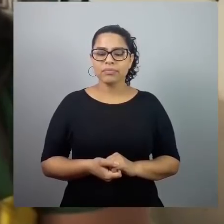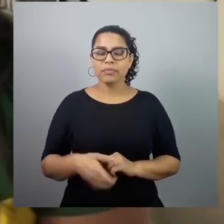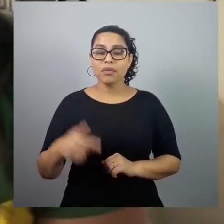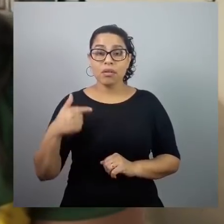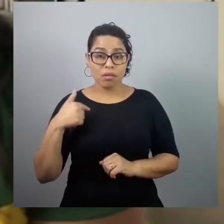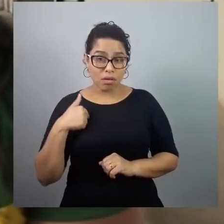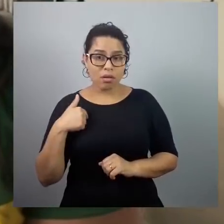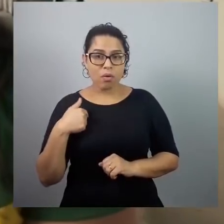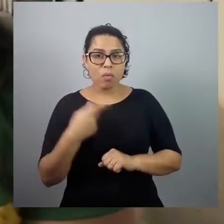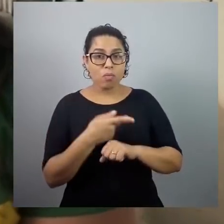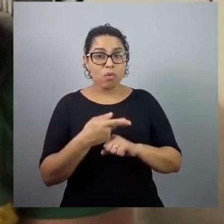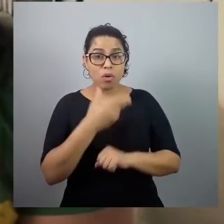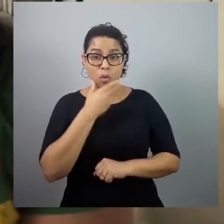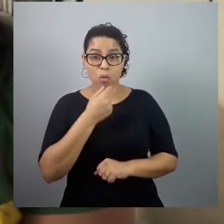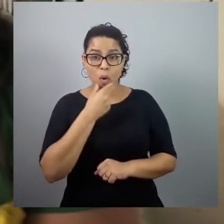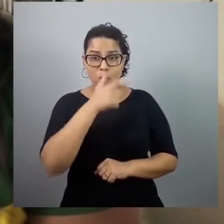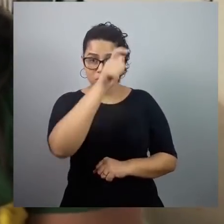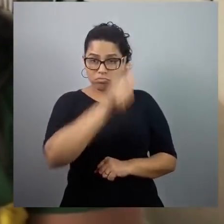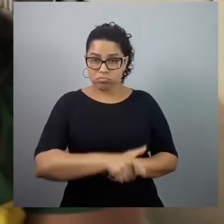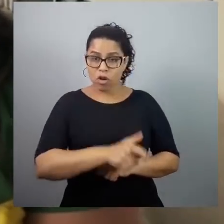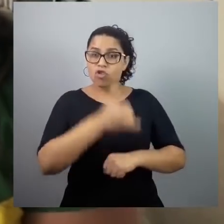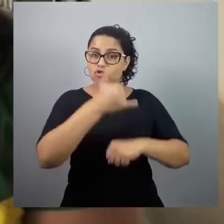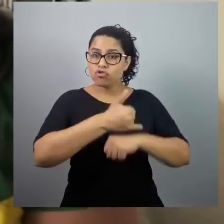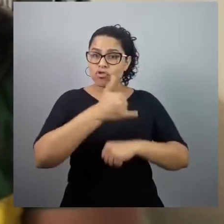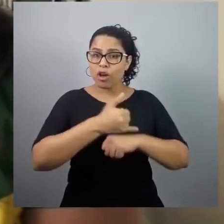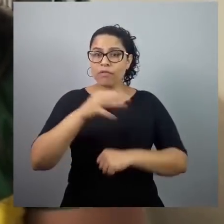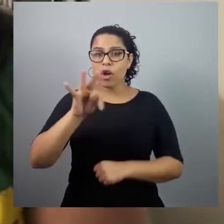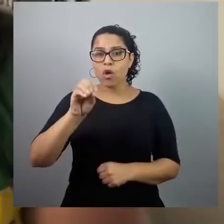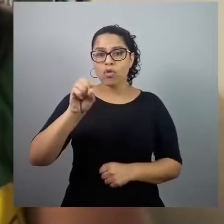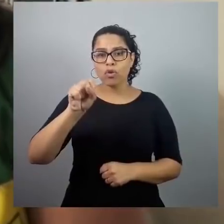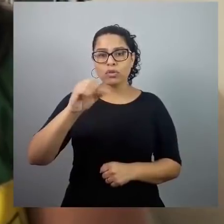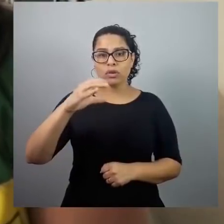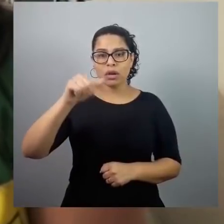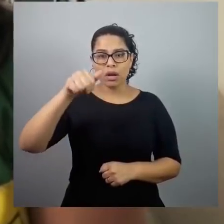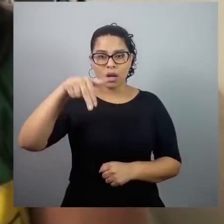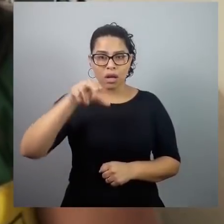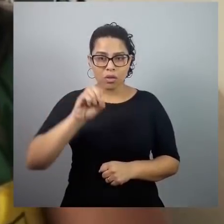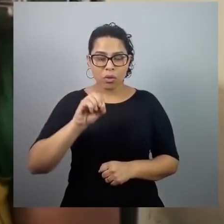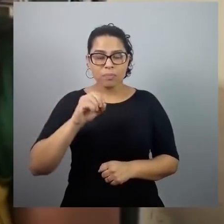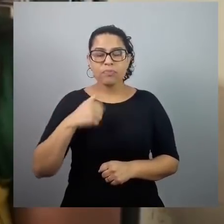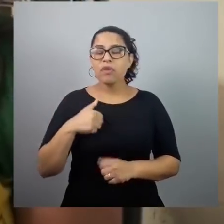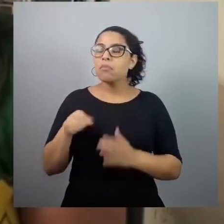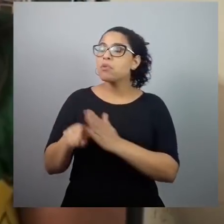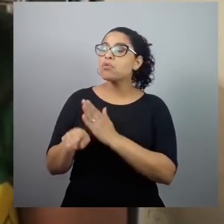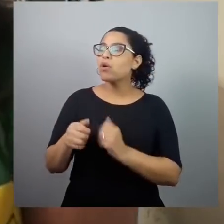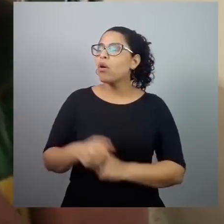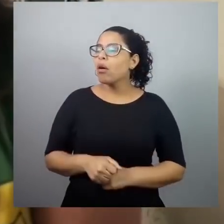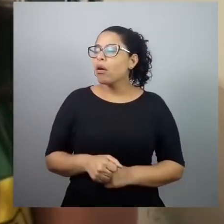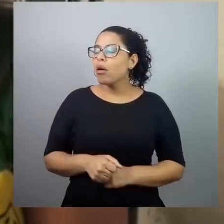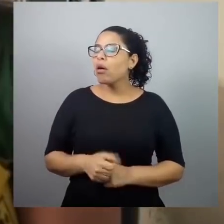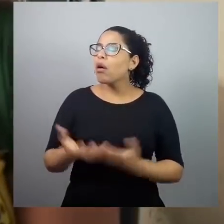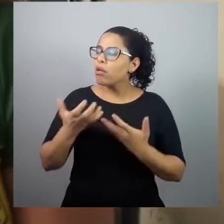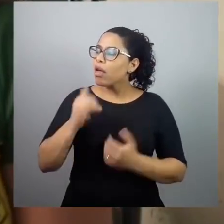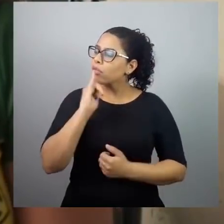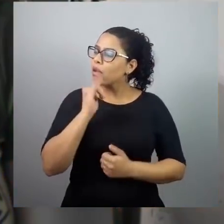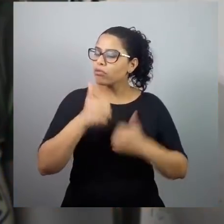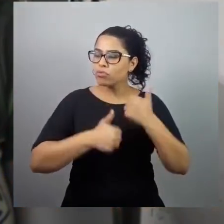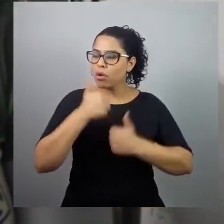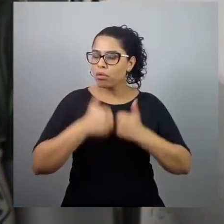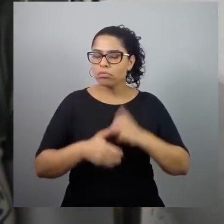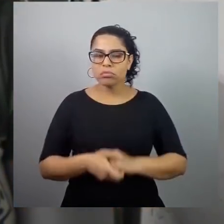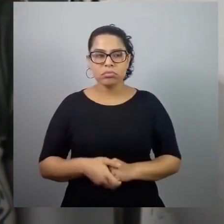Eu procurei o Toscano, que era o chefe de esportes na Inconfidência, na Rádio Inconfidência, procurei. Aí ele falou assim, você topa ser narradora de